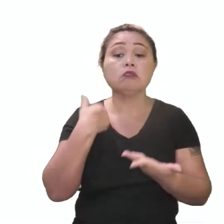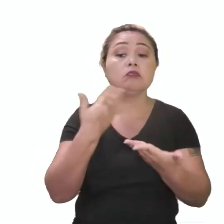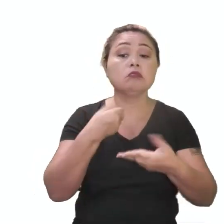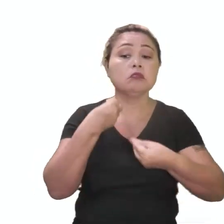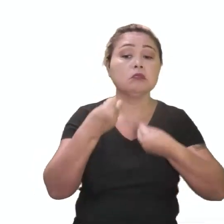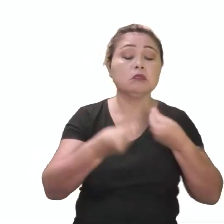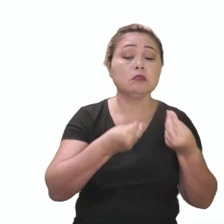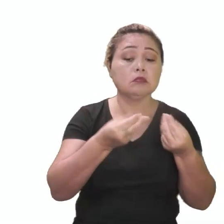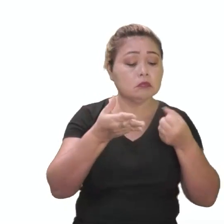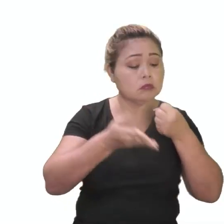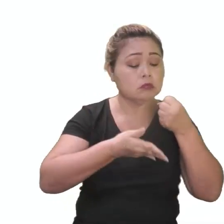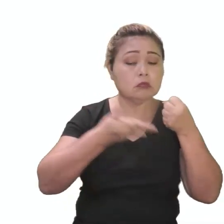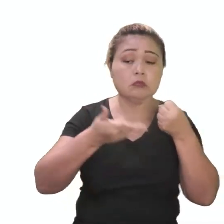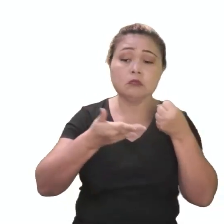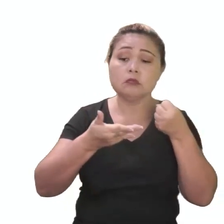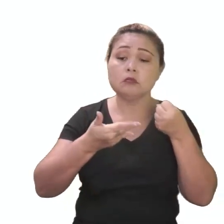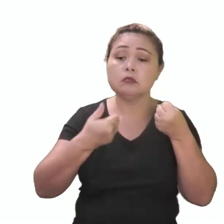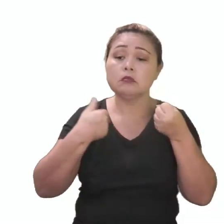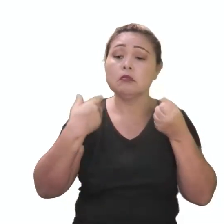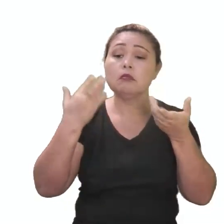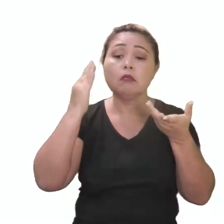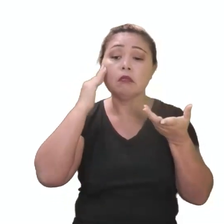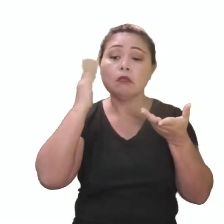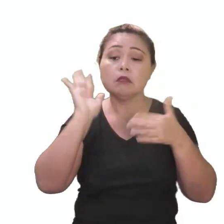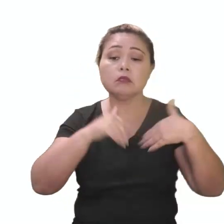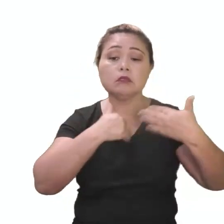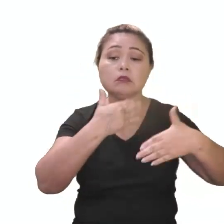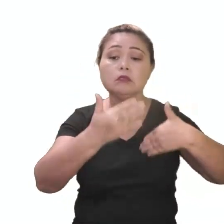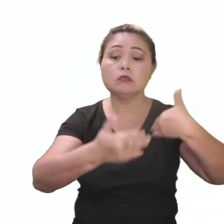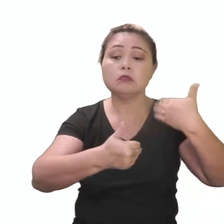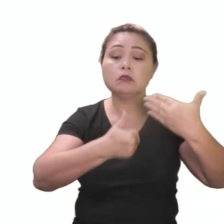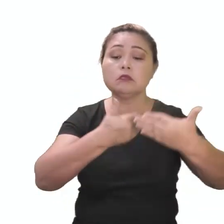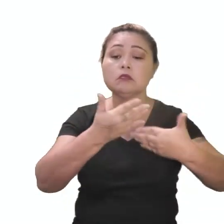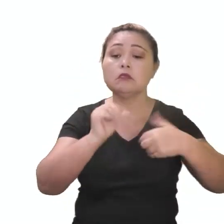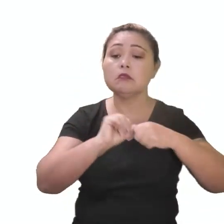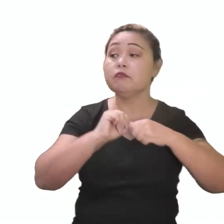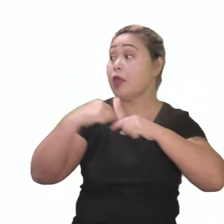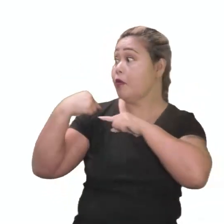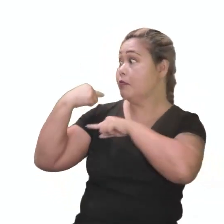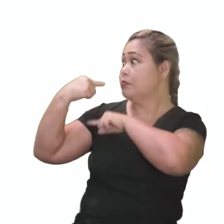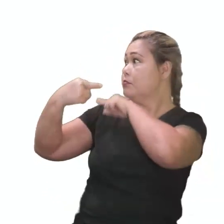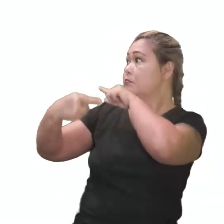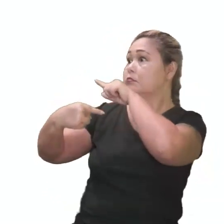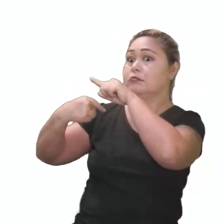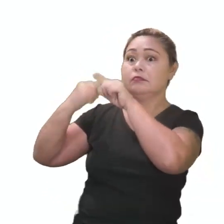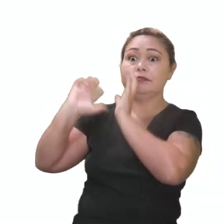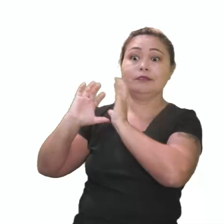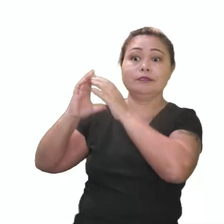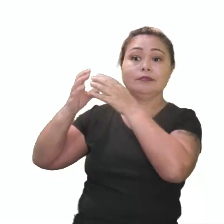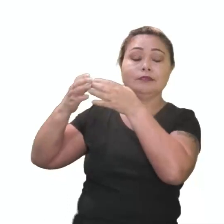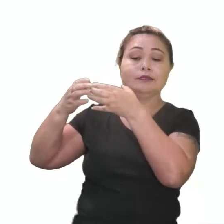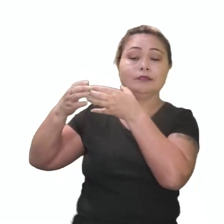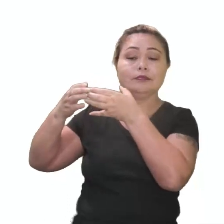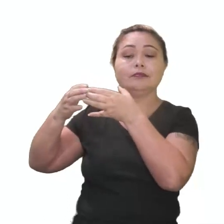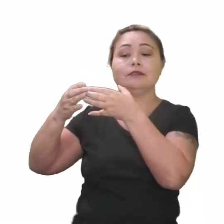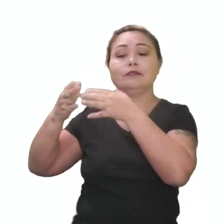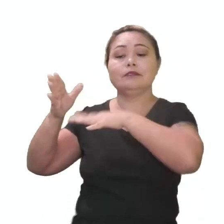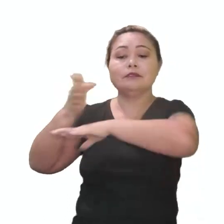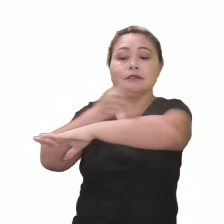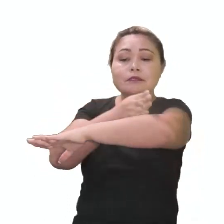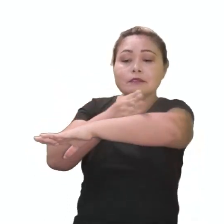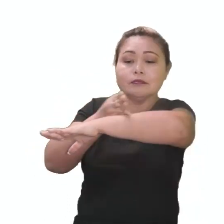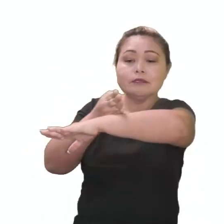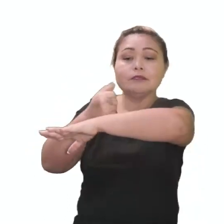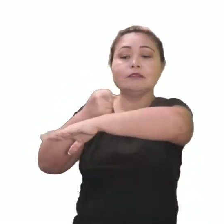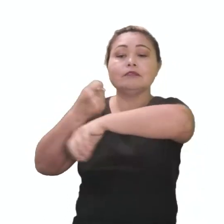vai dar embasamento para a gente compreender o processo de civilização. Quando a gente fala do período paleolítico,